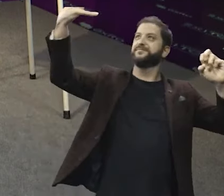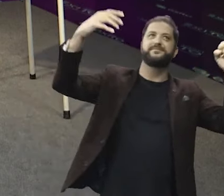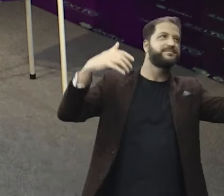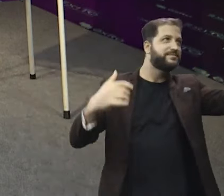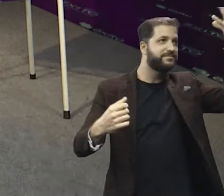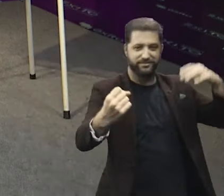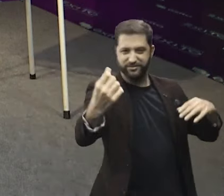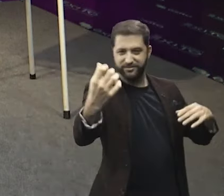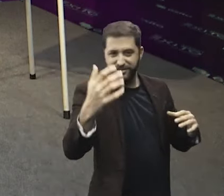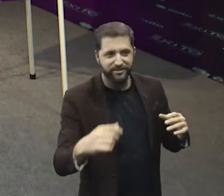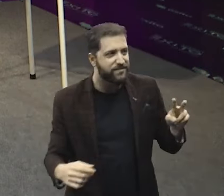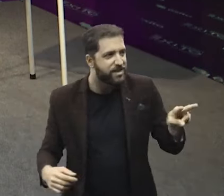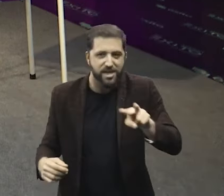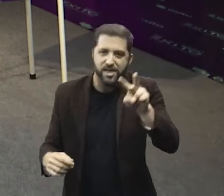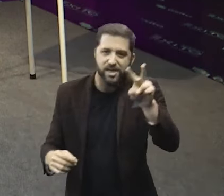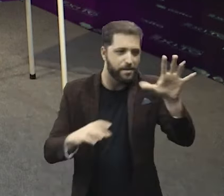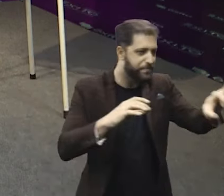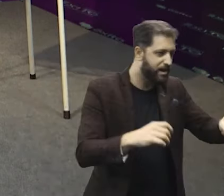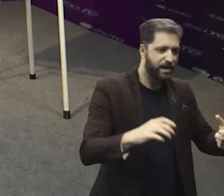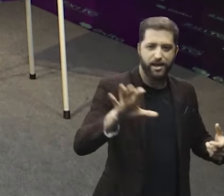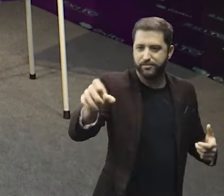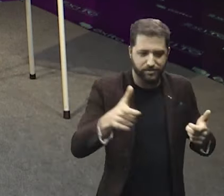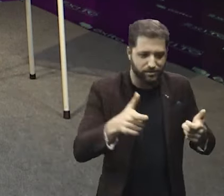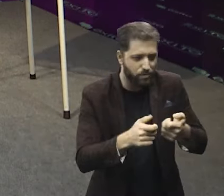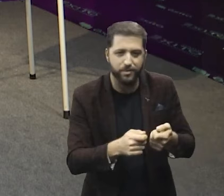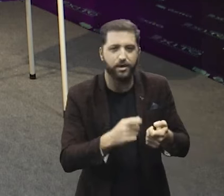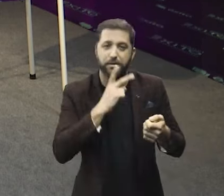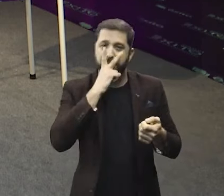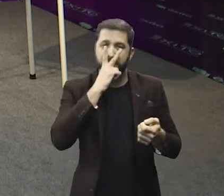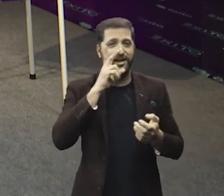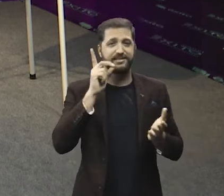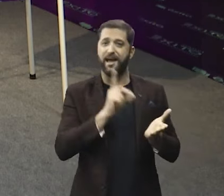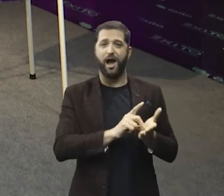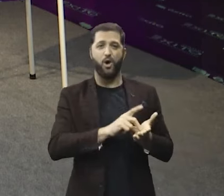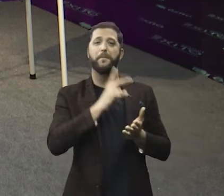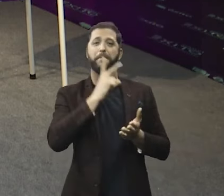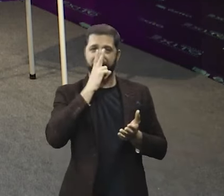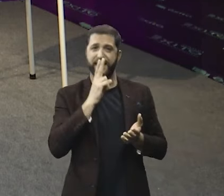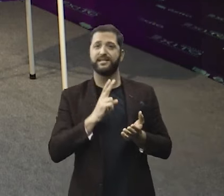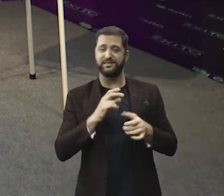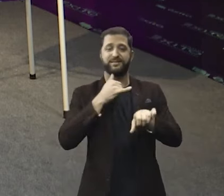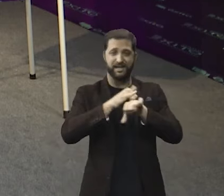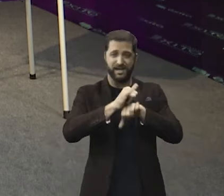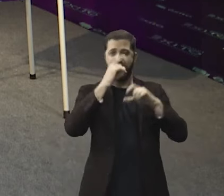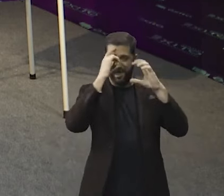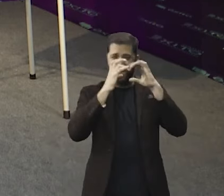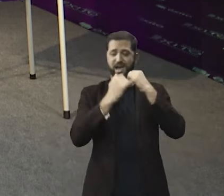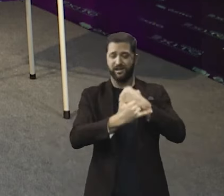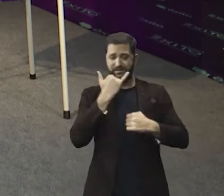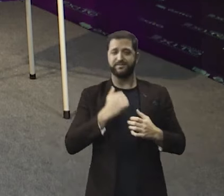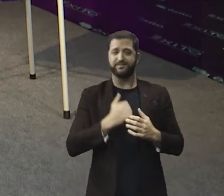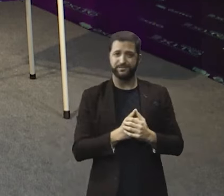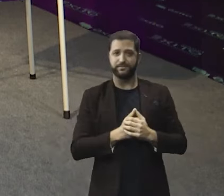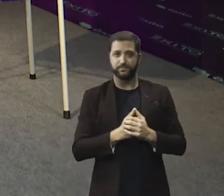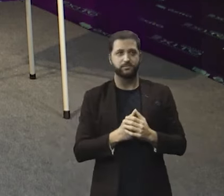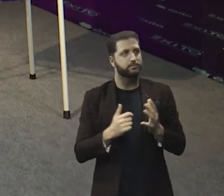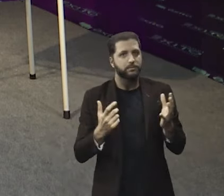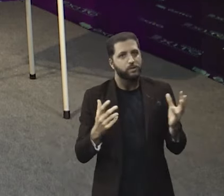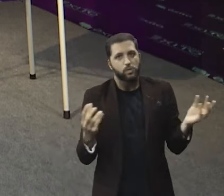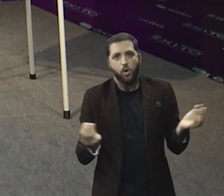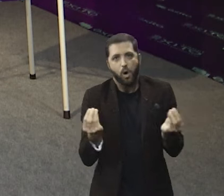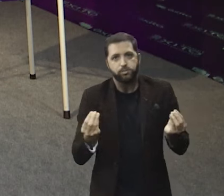aumentada aproximou da tua realidade física é simples assim e como que eu faço isso é por meio dos equipamentos que eles